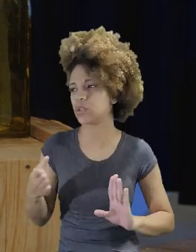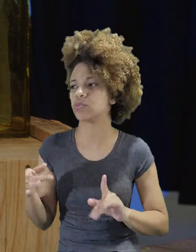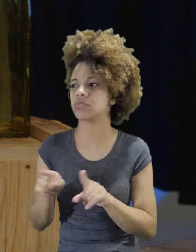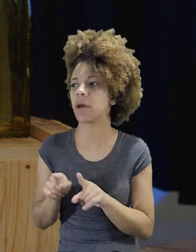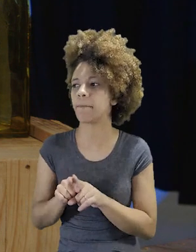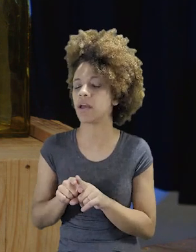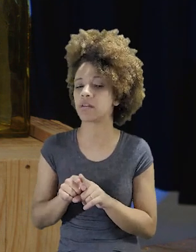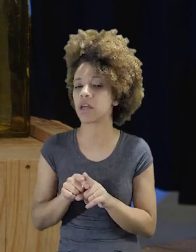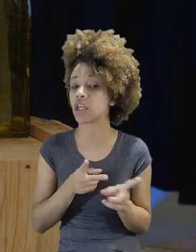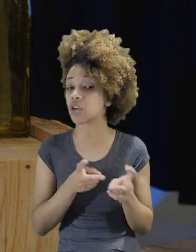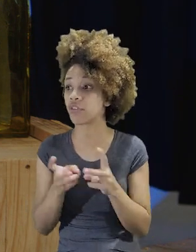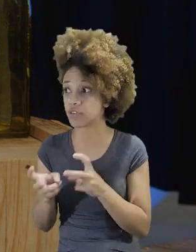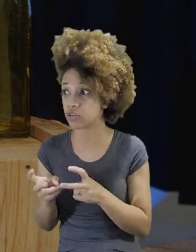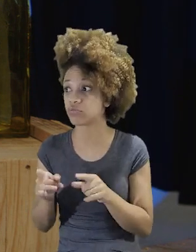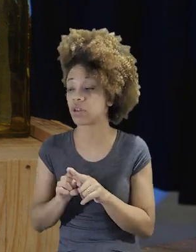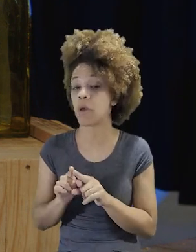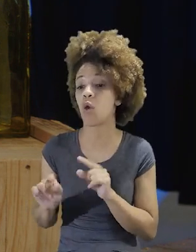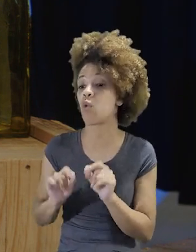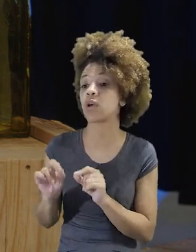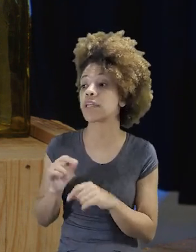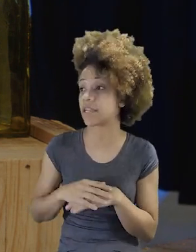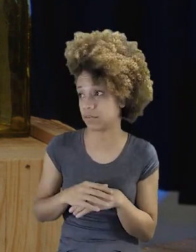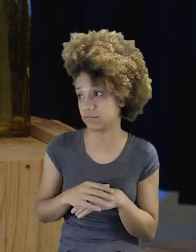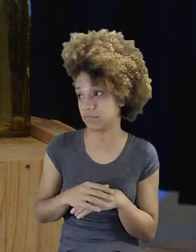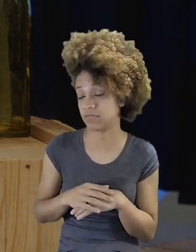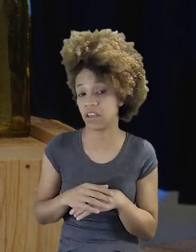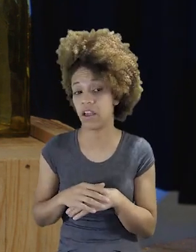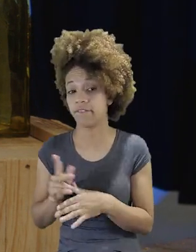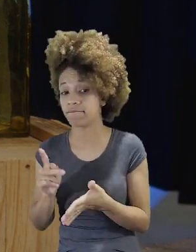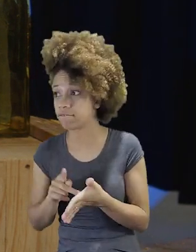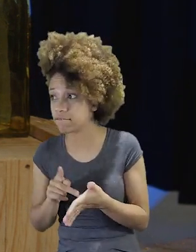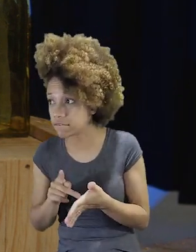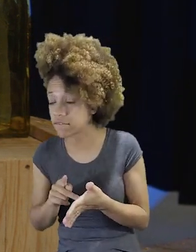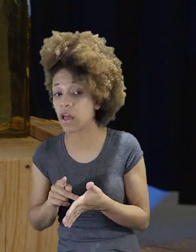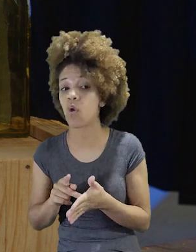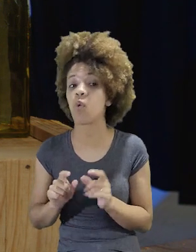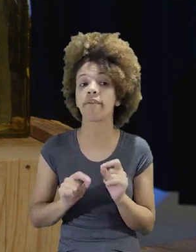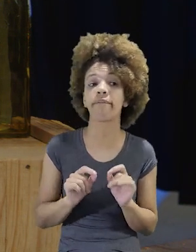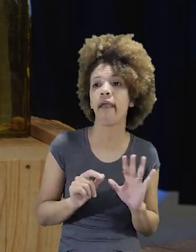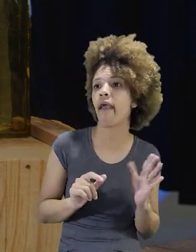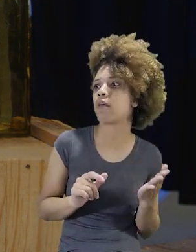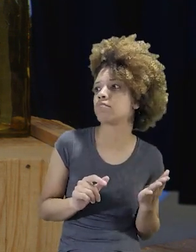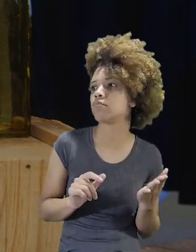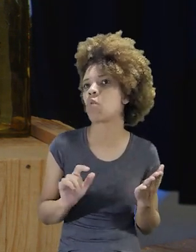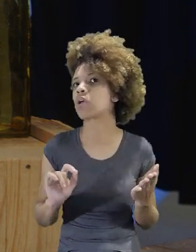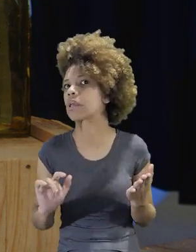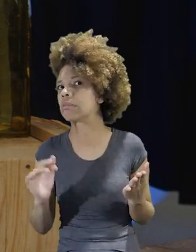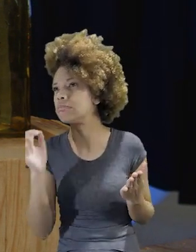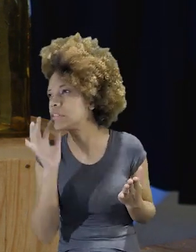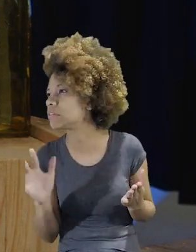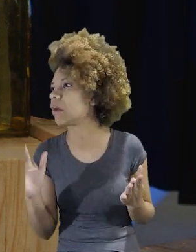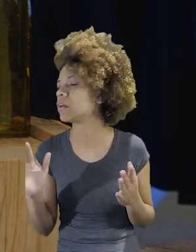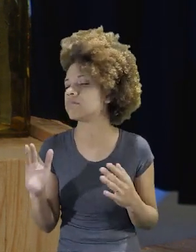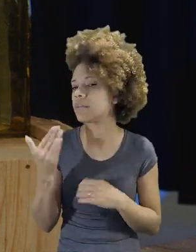que que eu vejo sobre tipo o que que é ficção o que que é realidade e tipo saiba